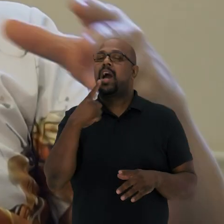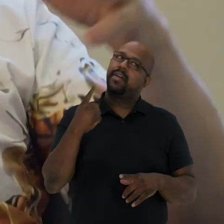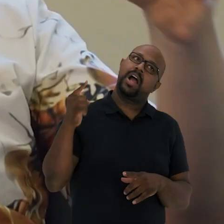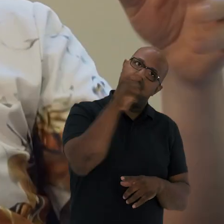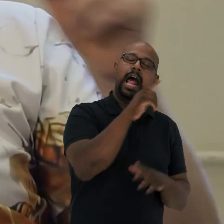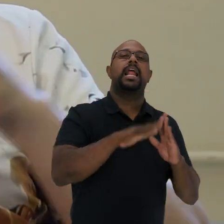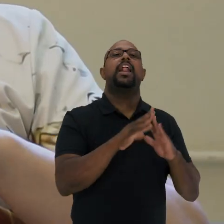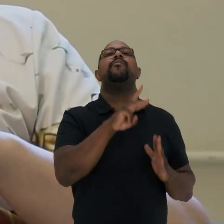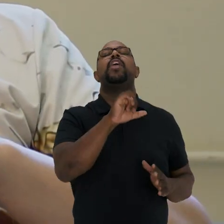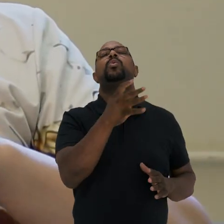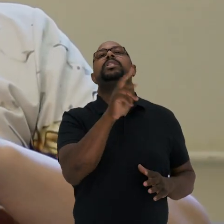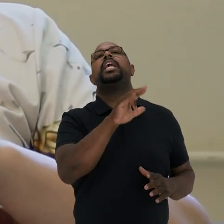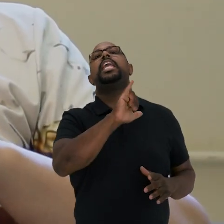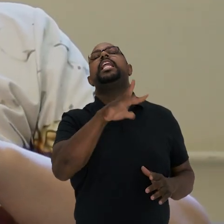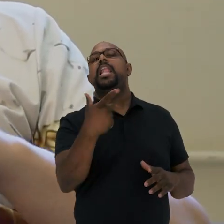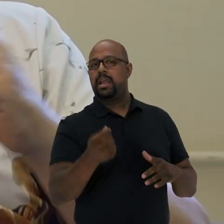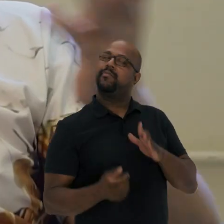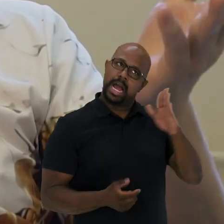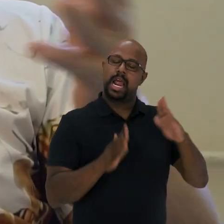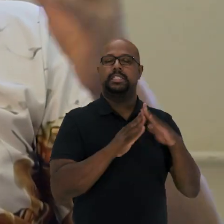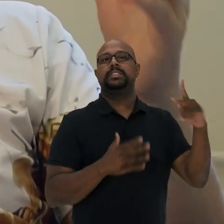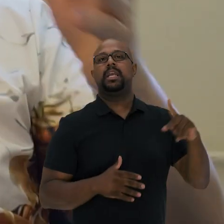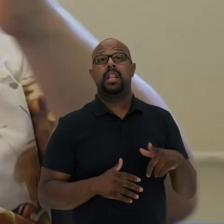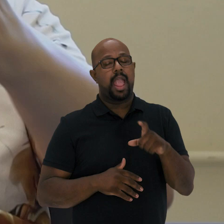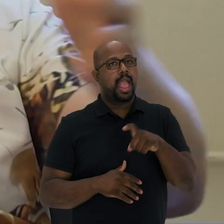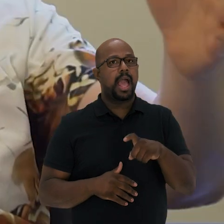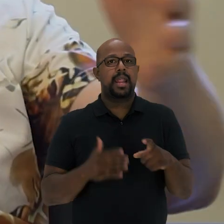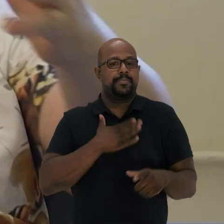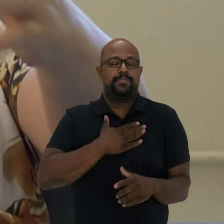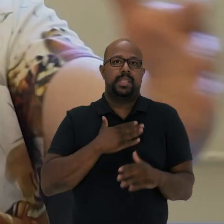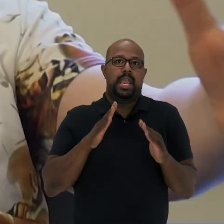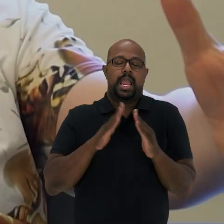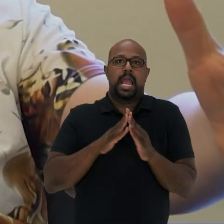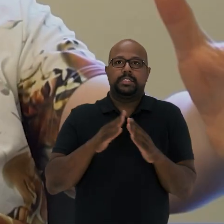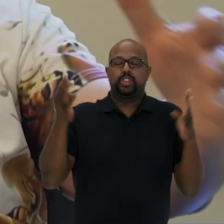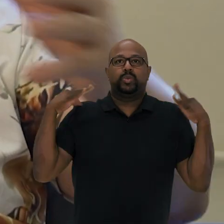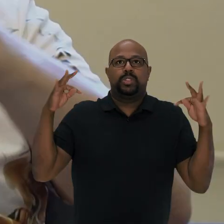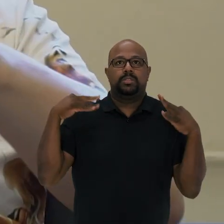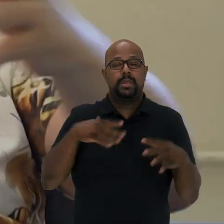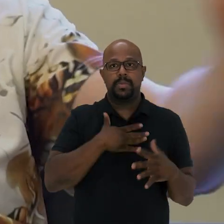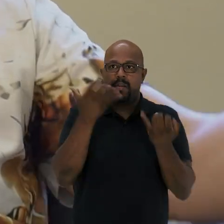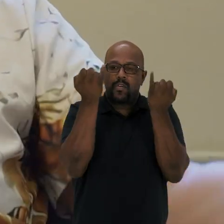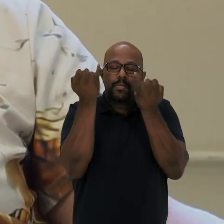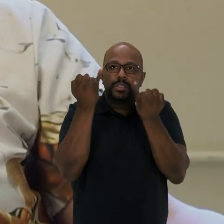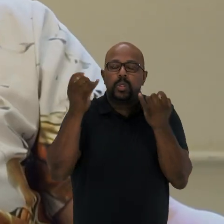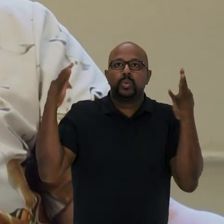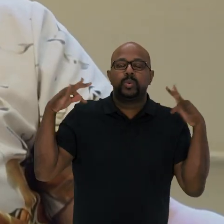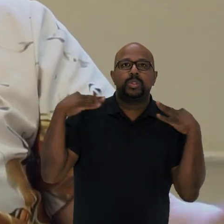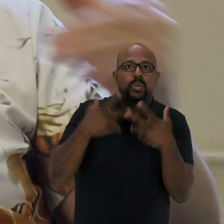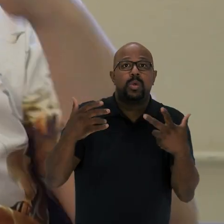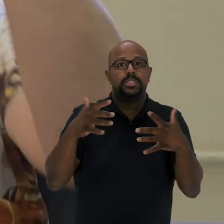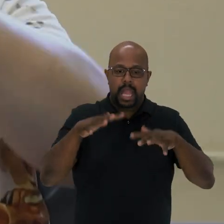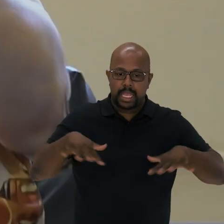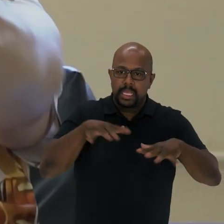museu, passa lá no Valtteri. Entendeu? É tipo, ali é a minha casa de turismo, ali é as minhas informações